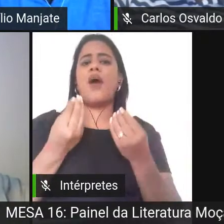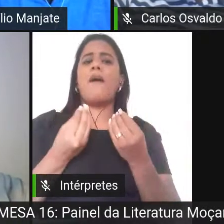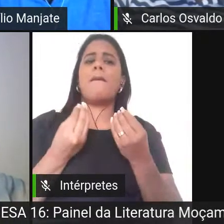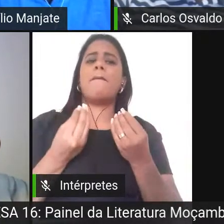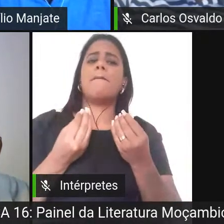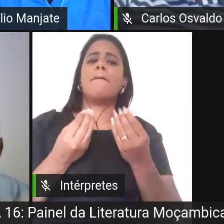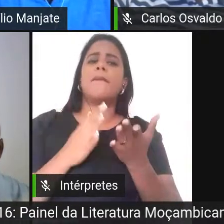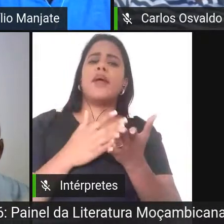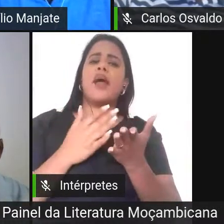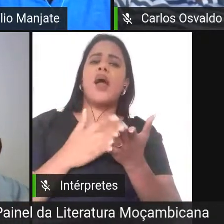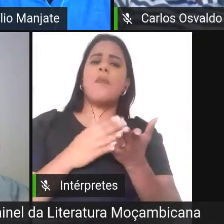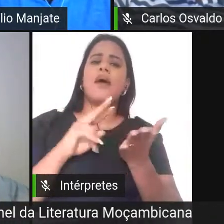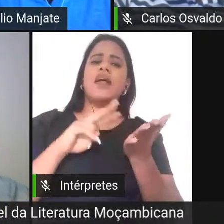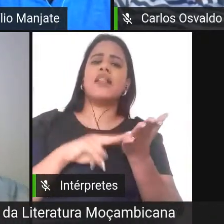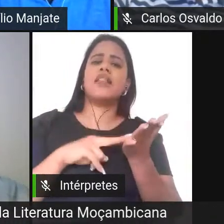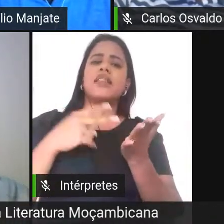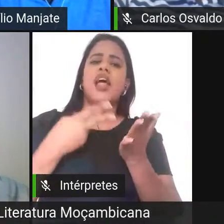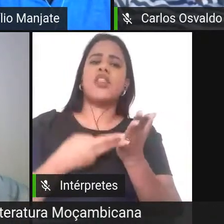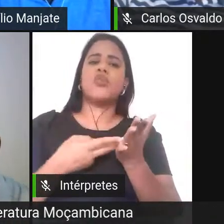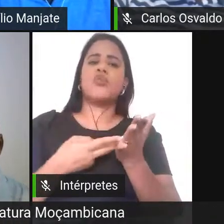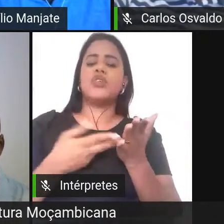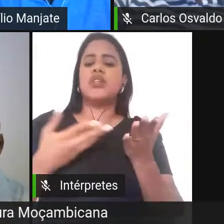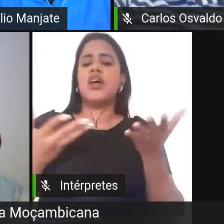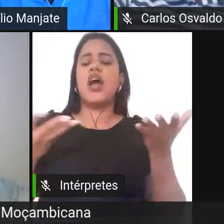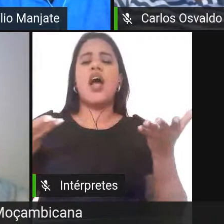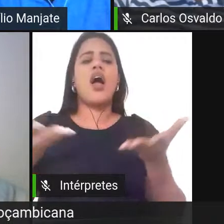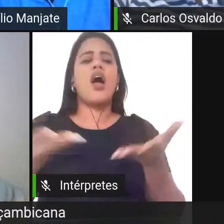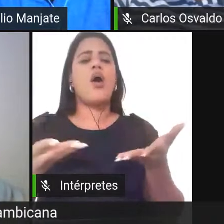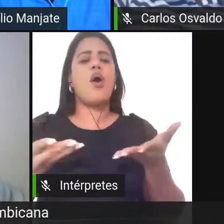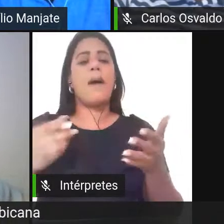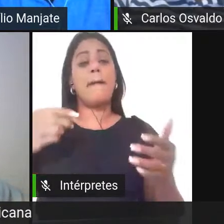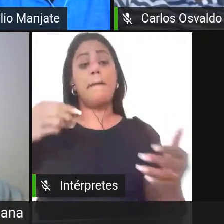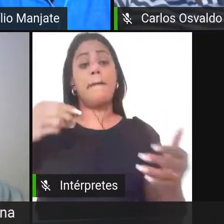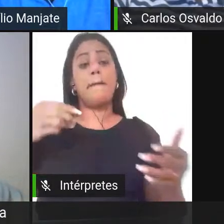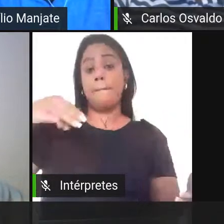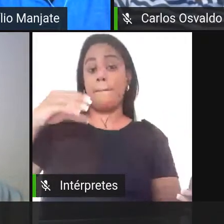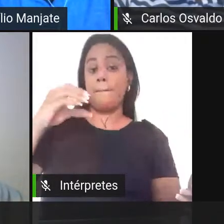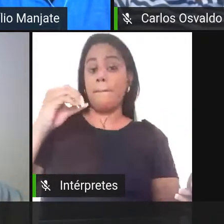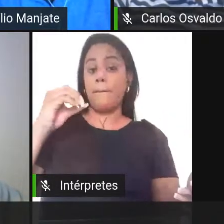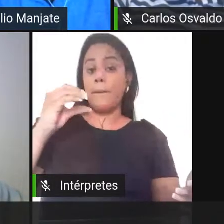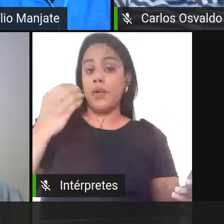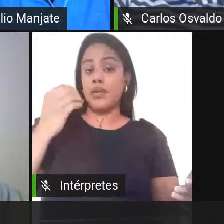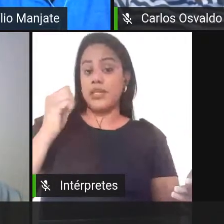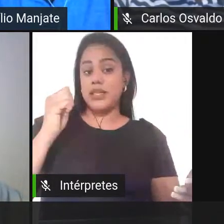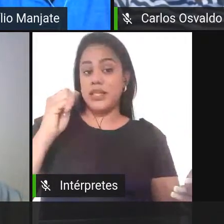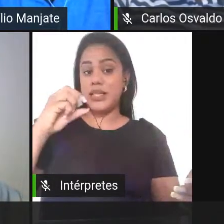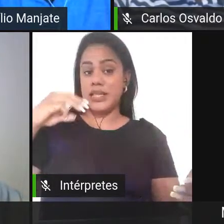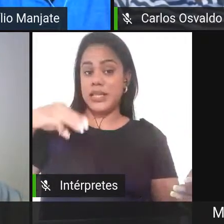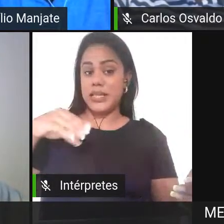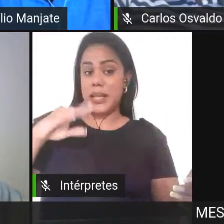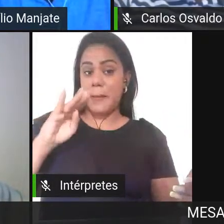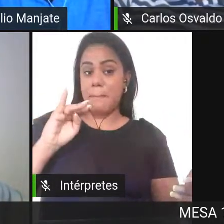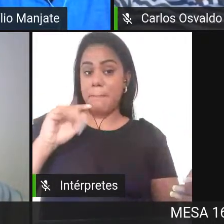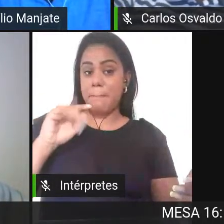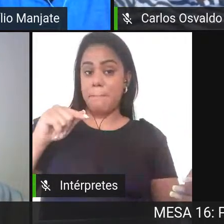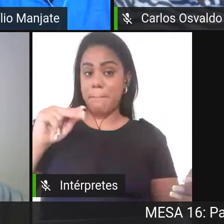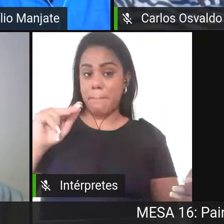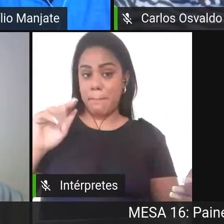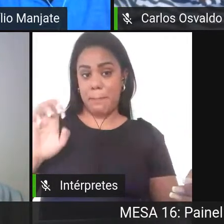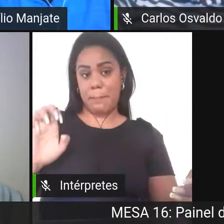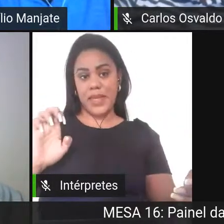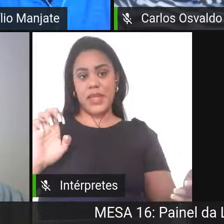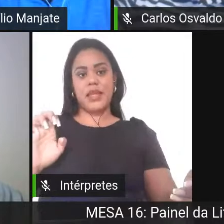Moçambique? Seria primeiro assumir ou aceitar que eu entendo o cenário atual e agora